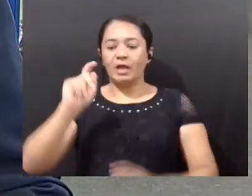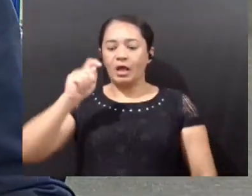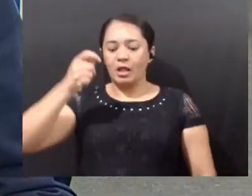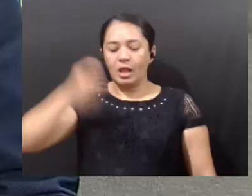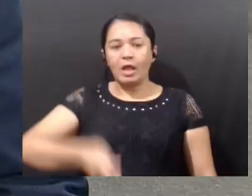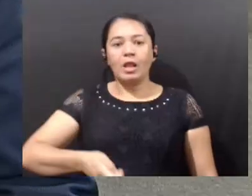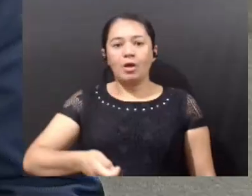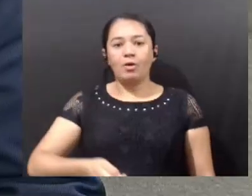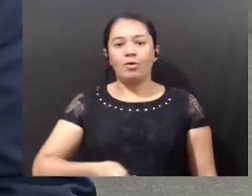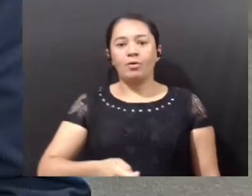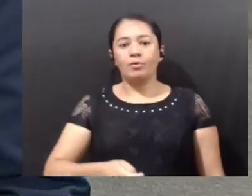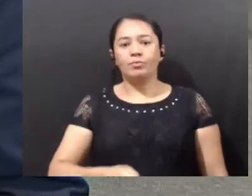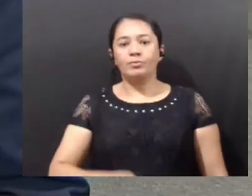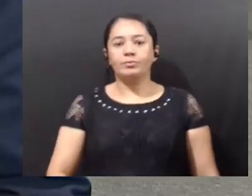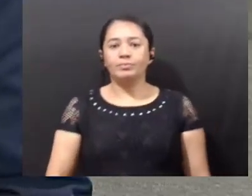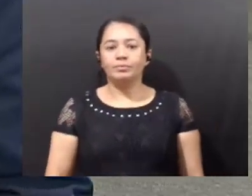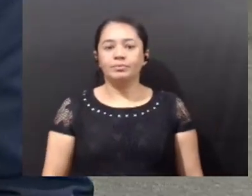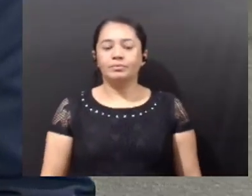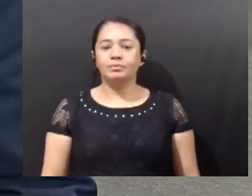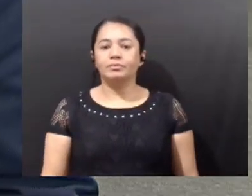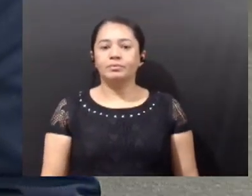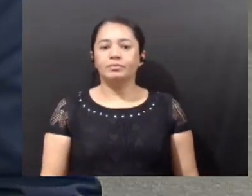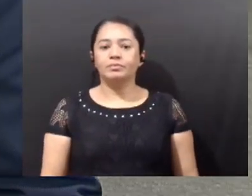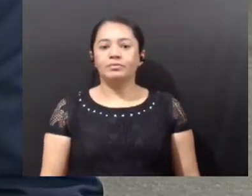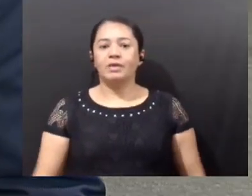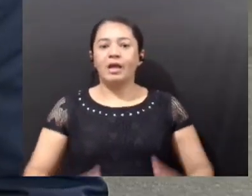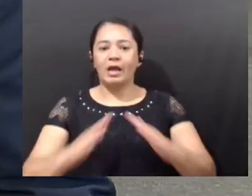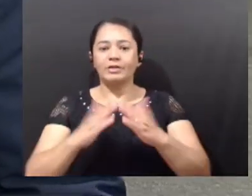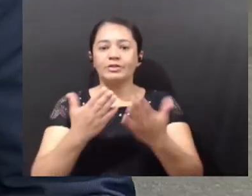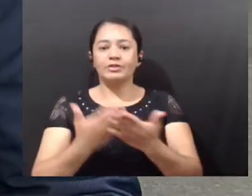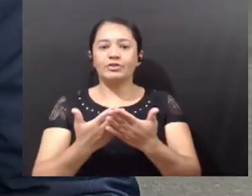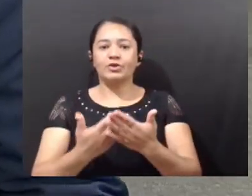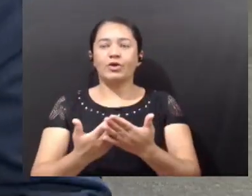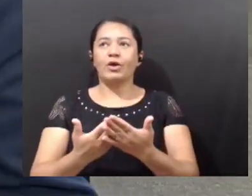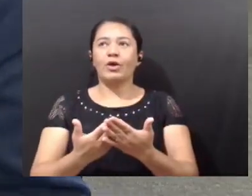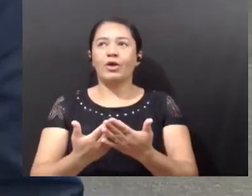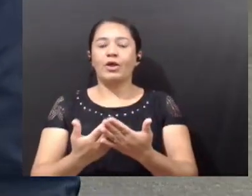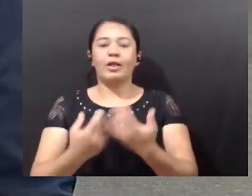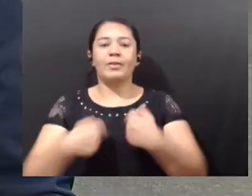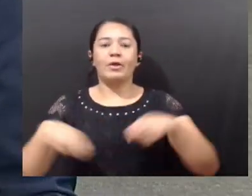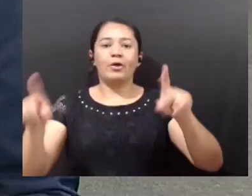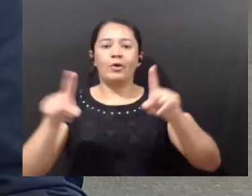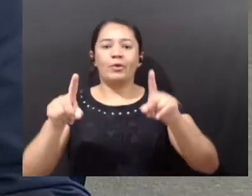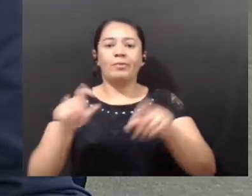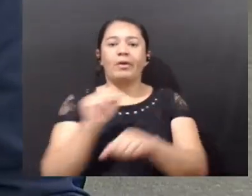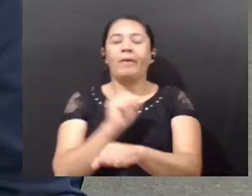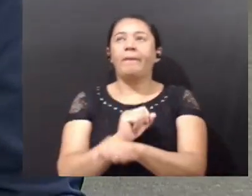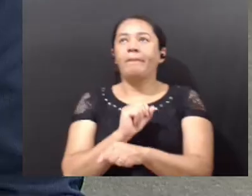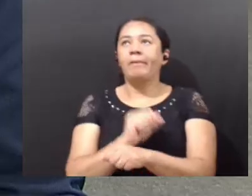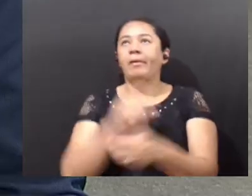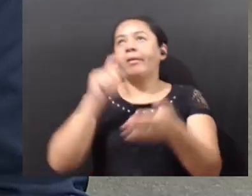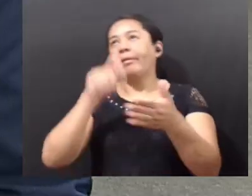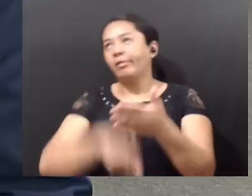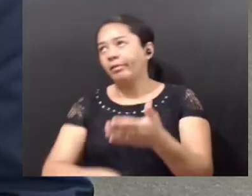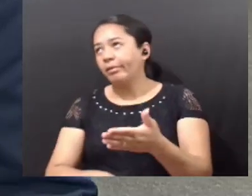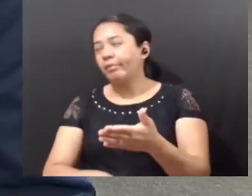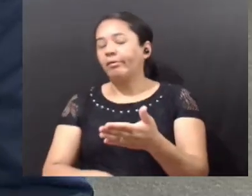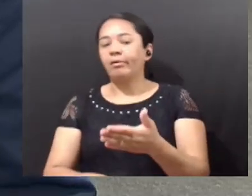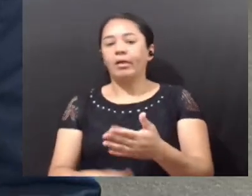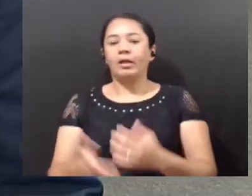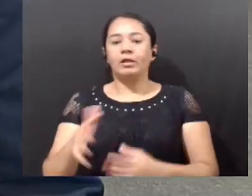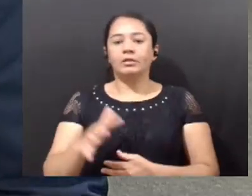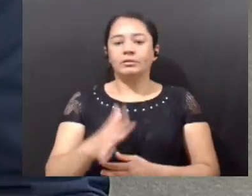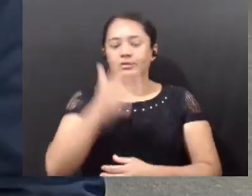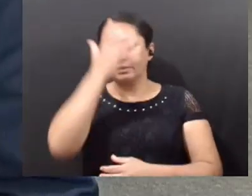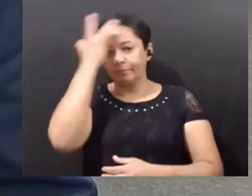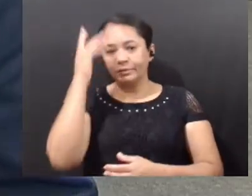ganha. E aí a escola, por exemplo, não precisa esperar uma licitação. Geralmente quem é a licitação, além de